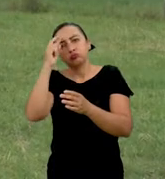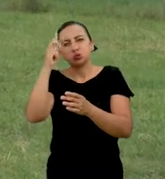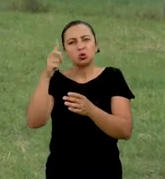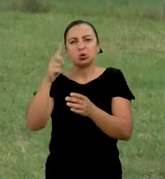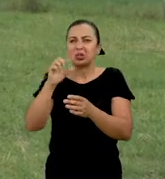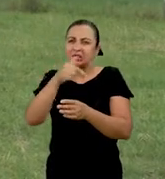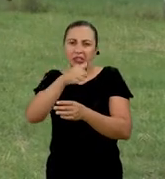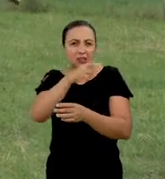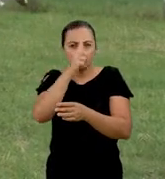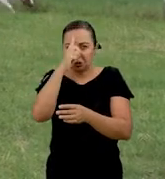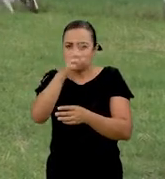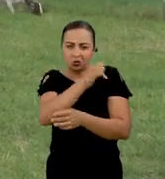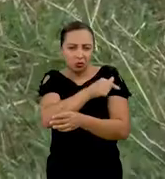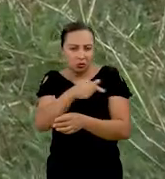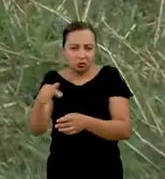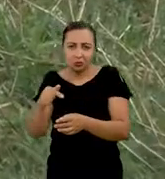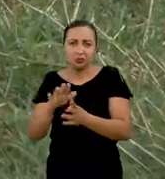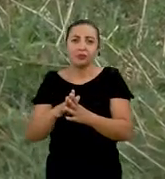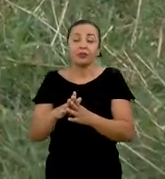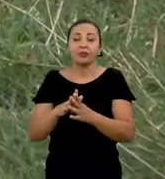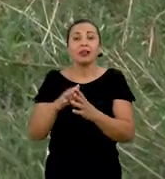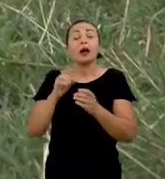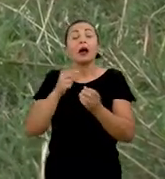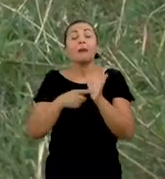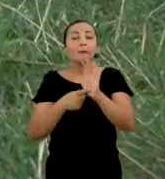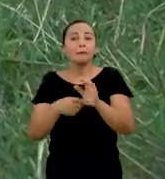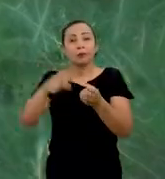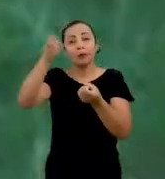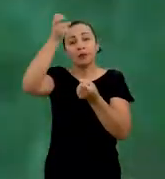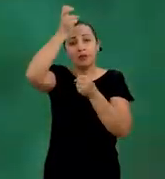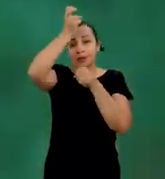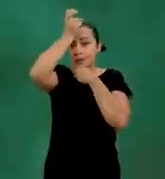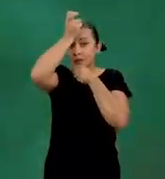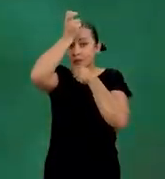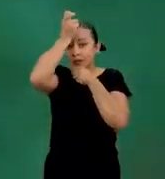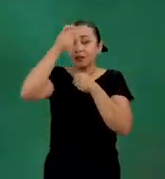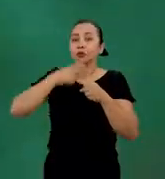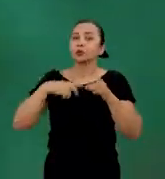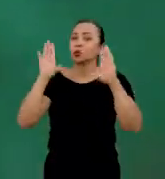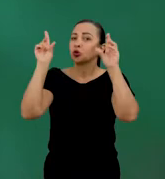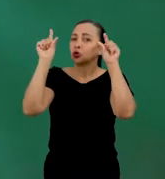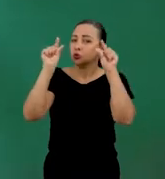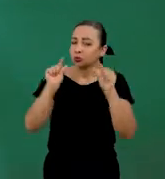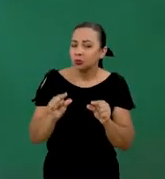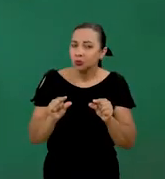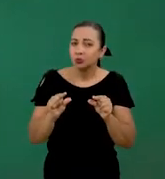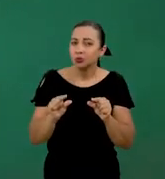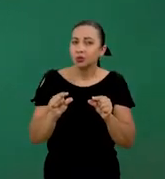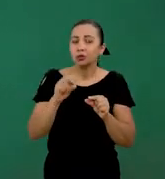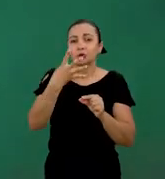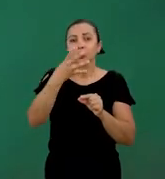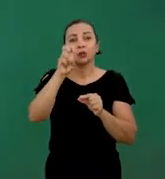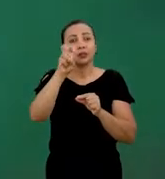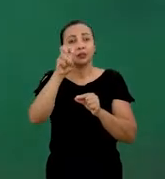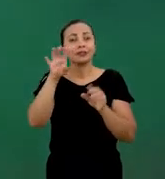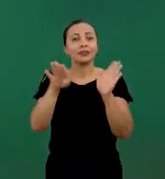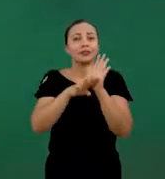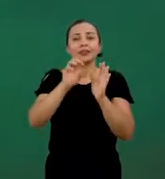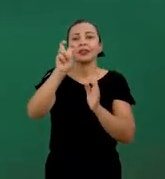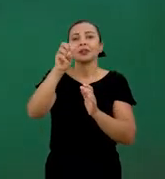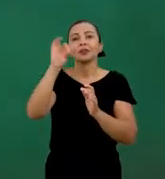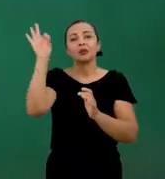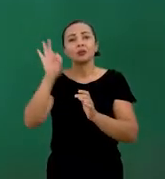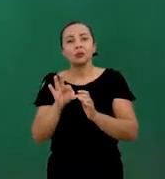nos mostraram que os caprinos eles tinham uma queda de 45 a 50 por cento